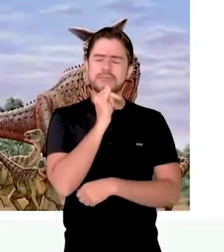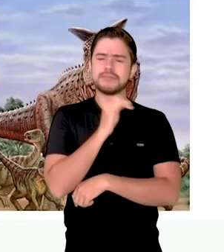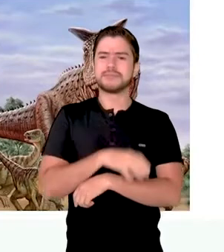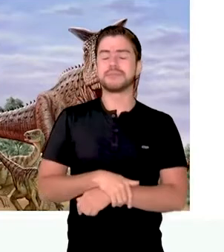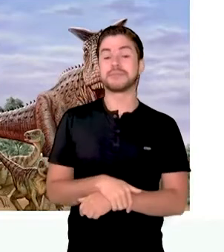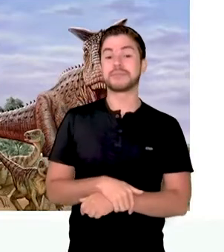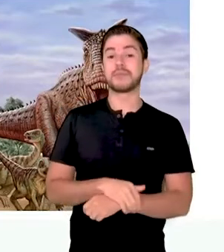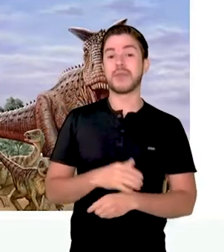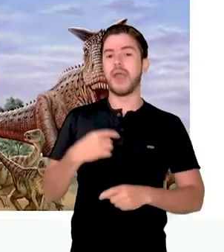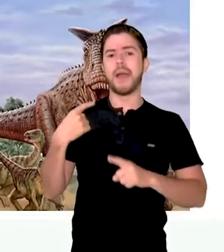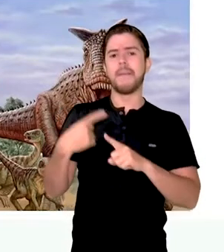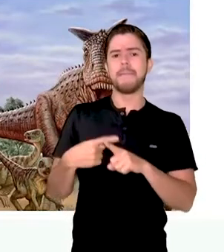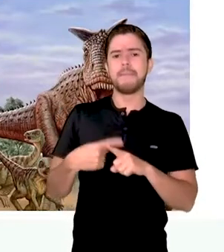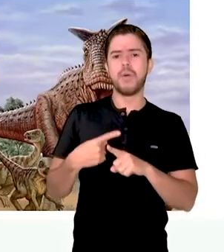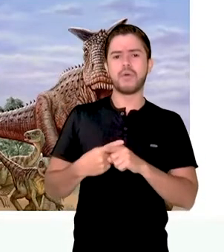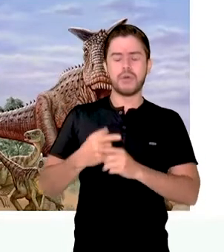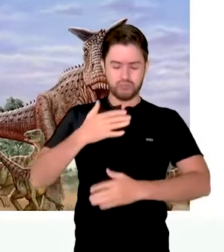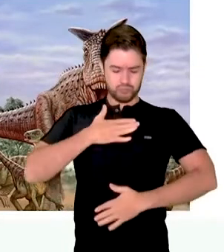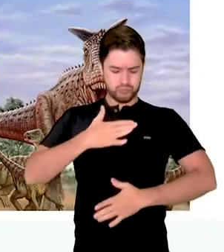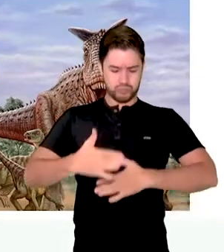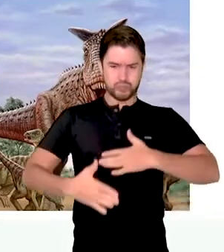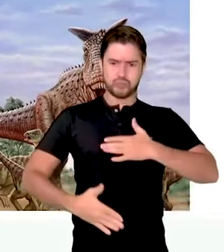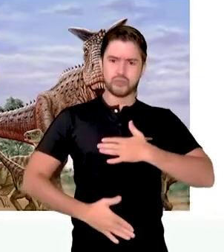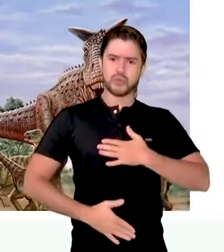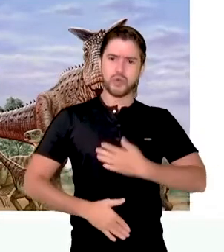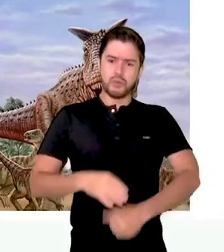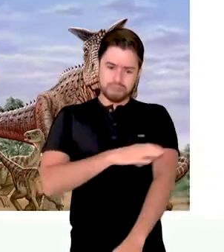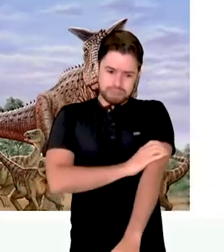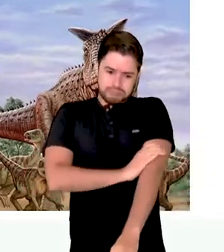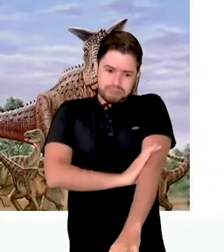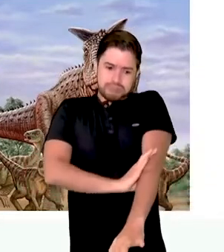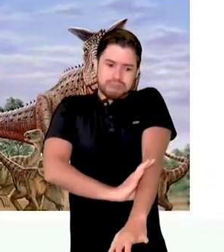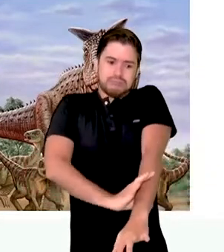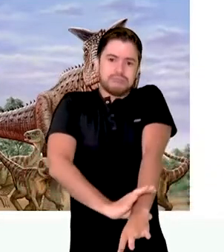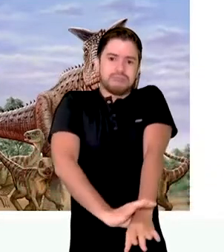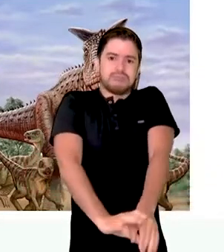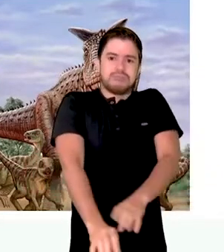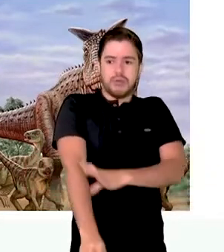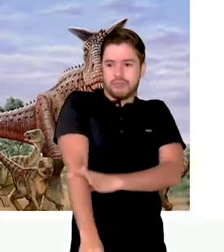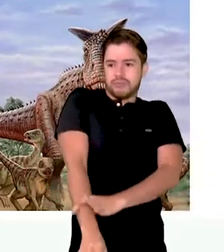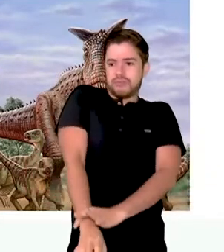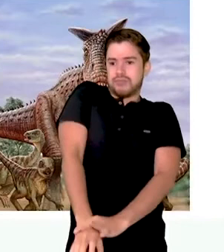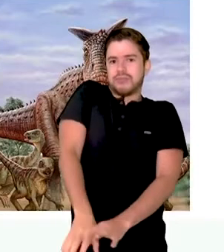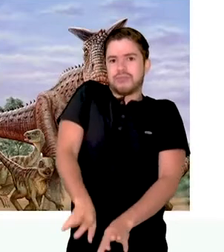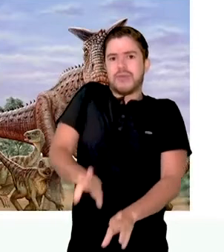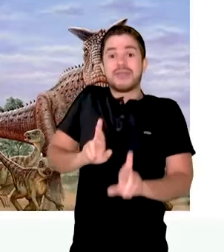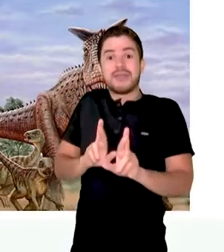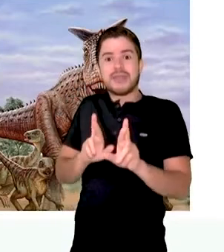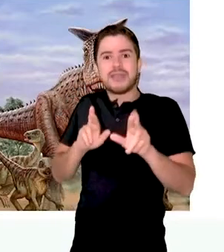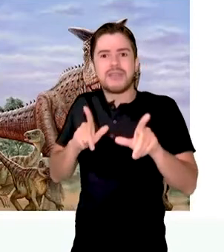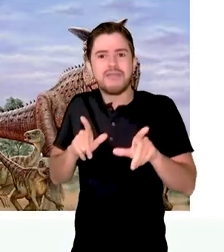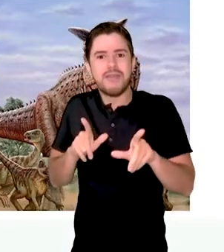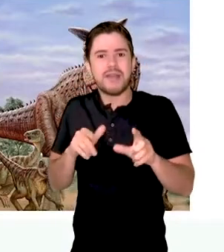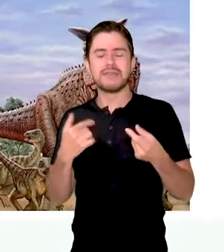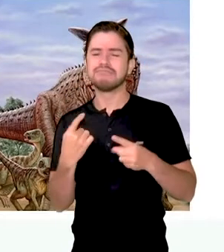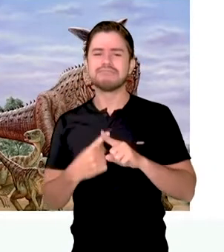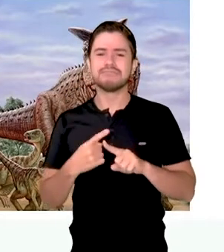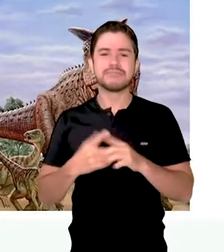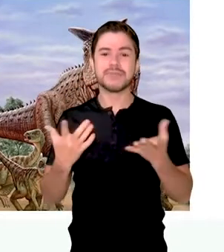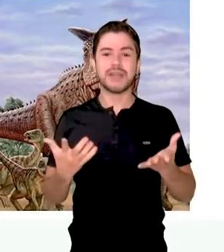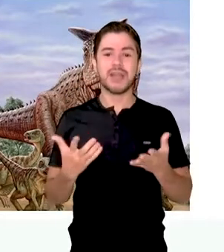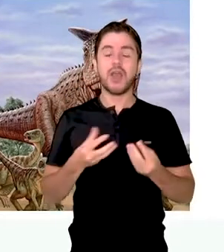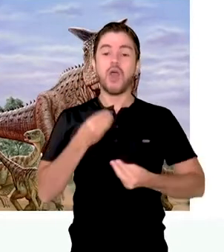por quê que as partes do corpo do ser humano crescem de forma desproporcional Além disso